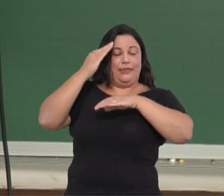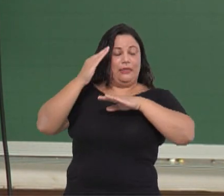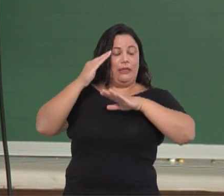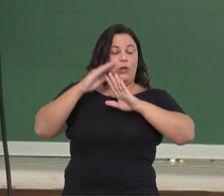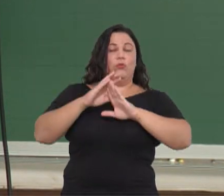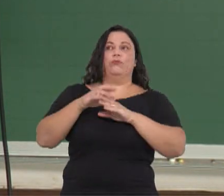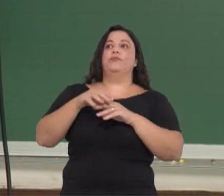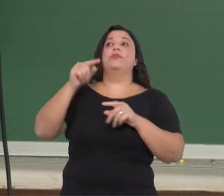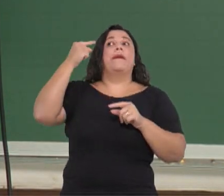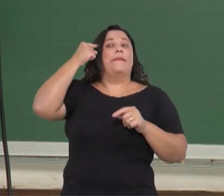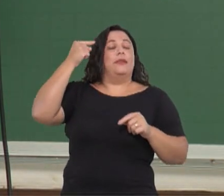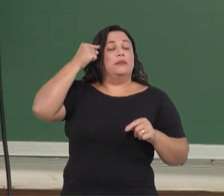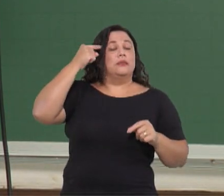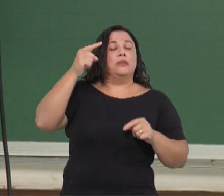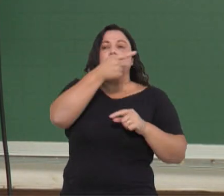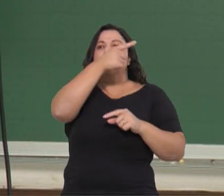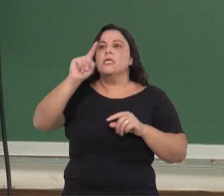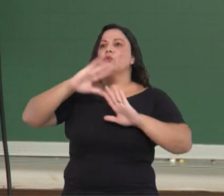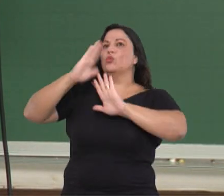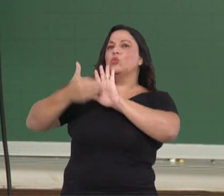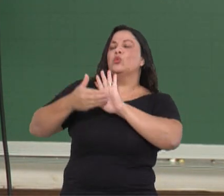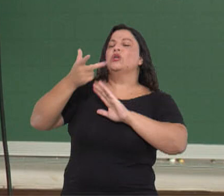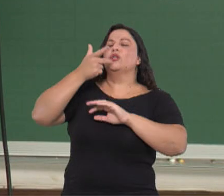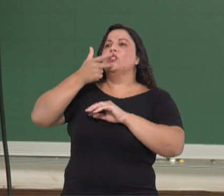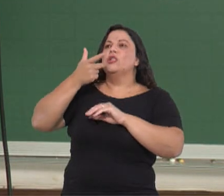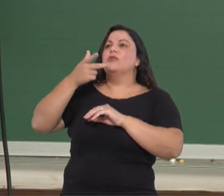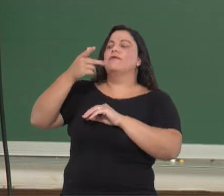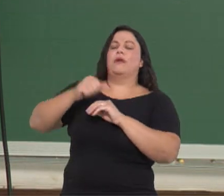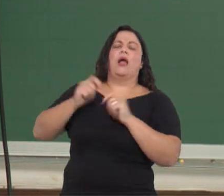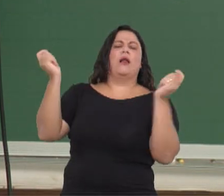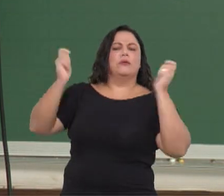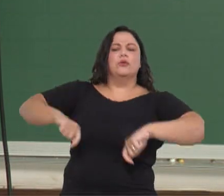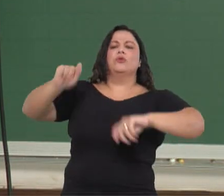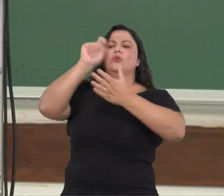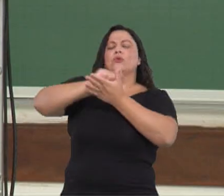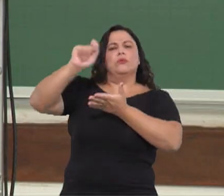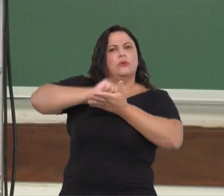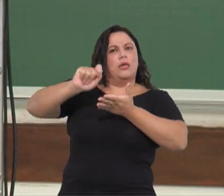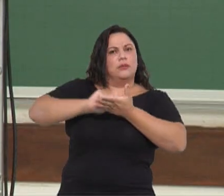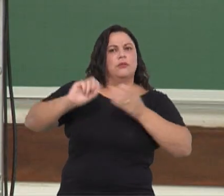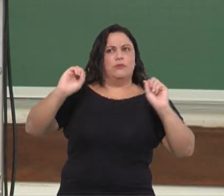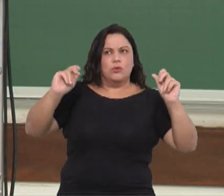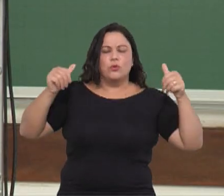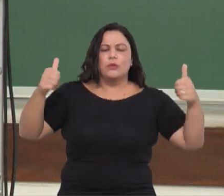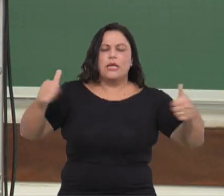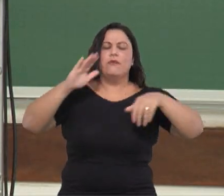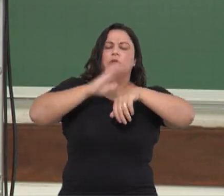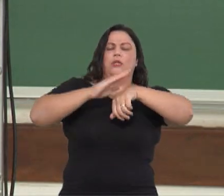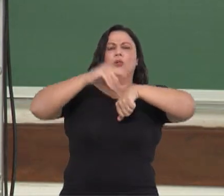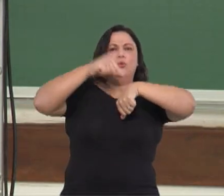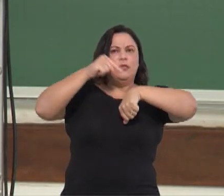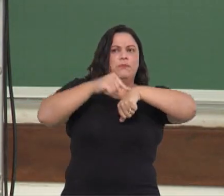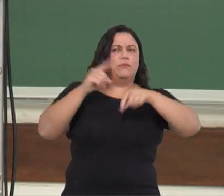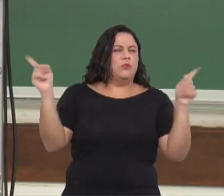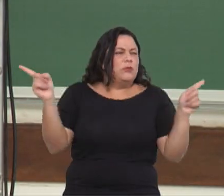que pensar sempre sobre isso. Vou dar um tempinho para vocês encontrarem. Um tempinho bem curtinho,